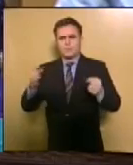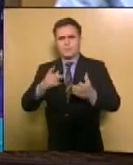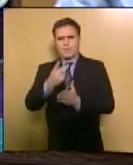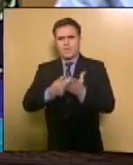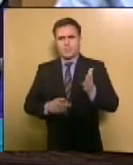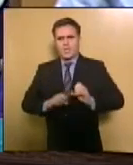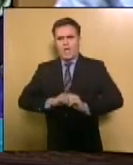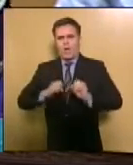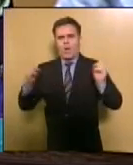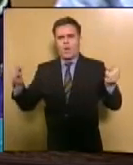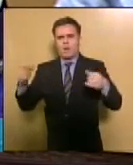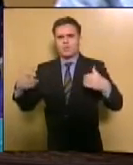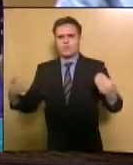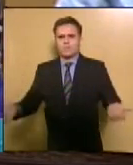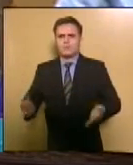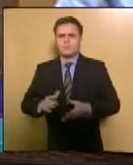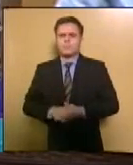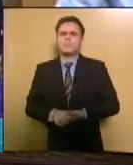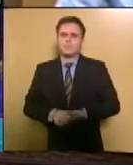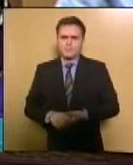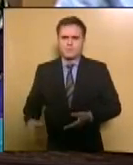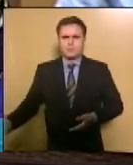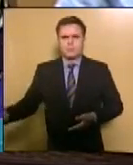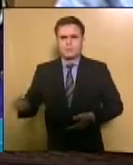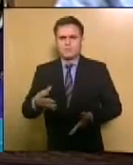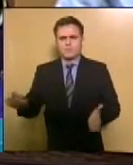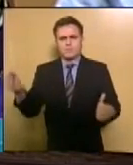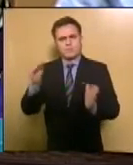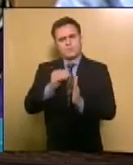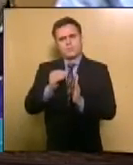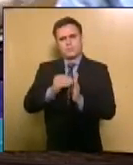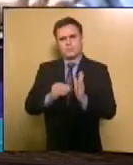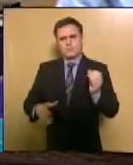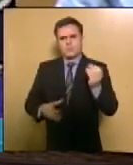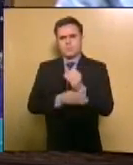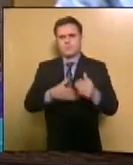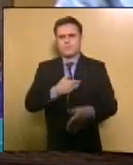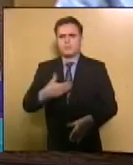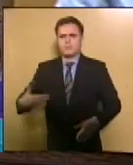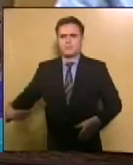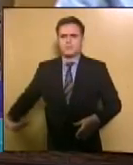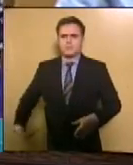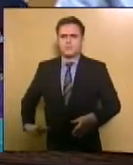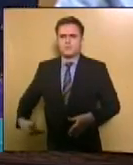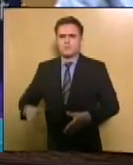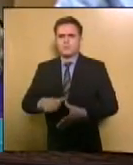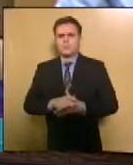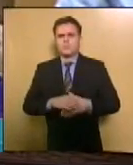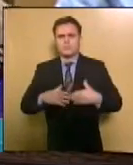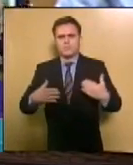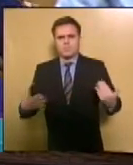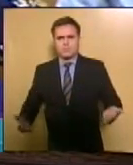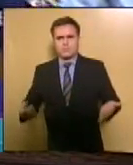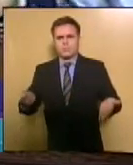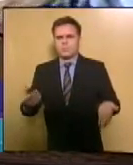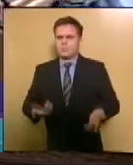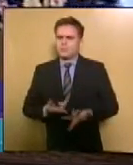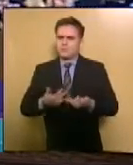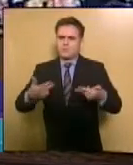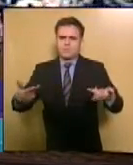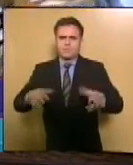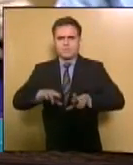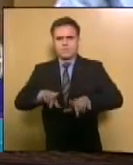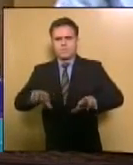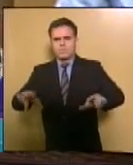agora um projeto novo que foi encampado pela Secretaria de Segurança Pública e o governo do estado comprou a ideia então várias